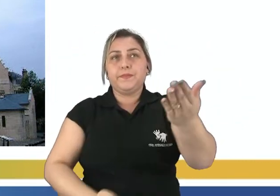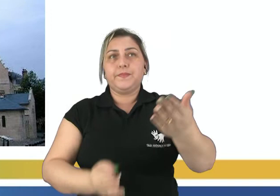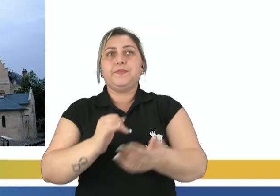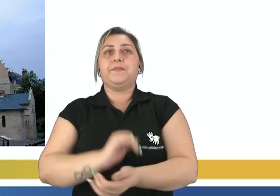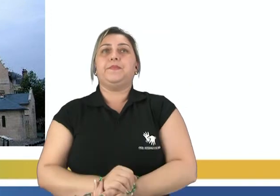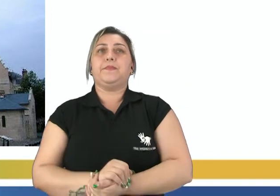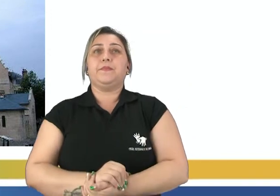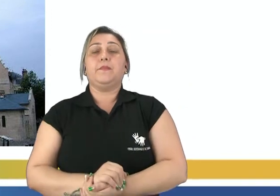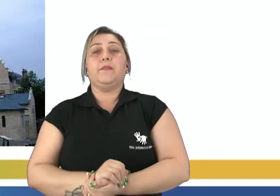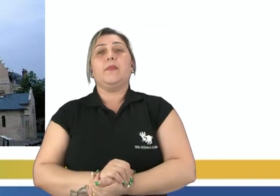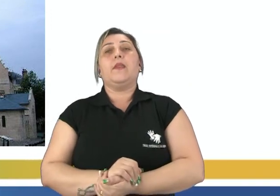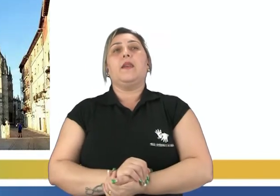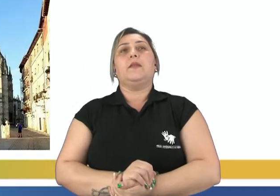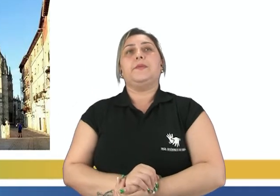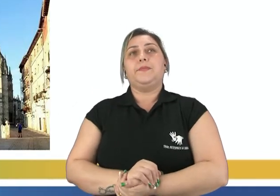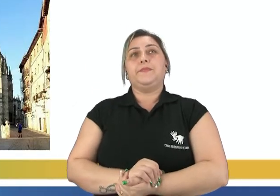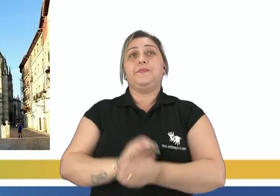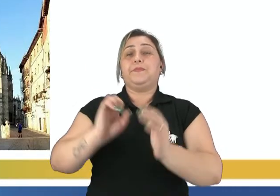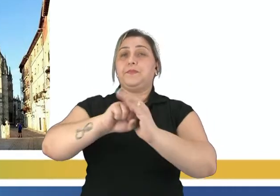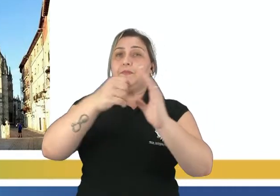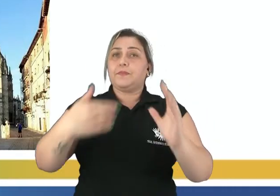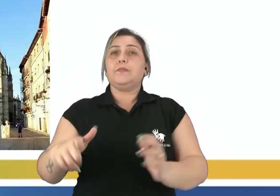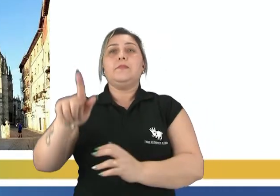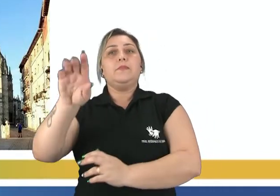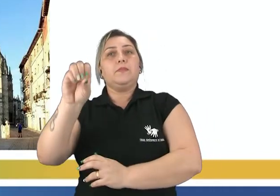E aí vamos lá para o estilo gótico.